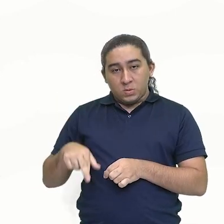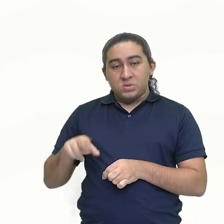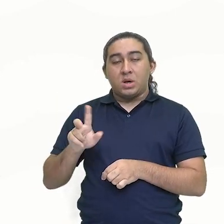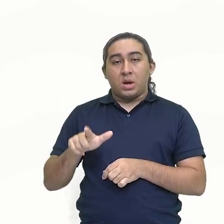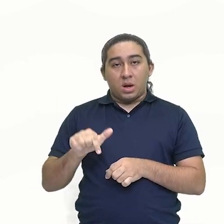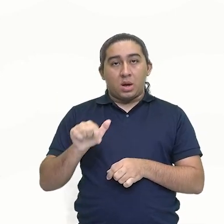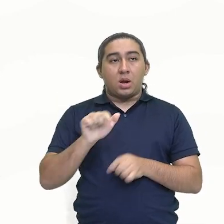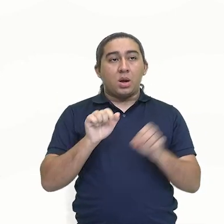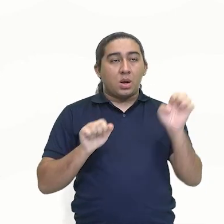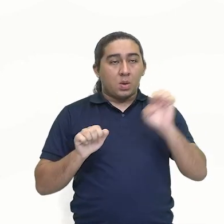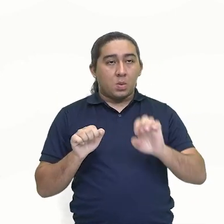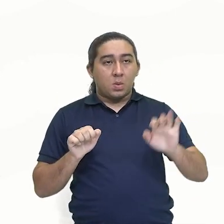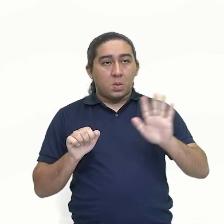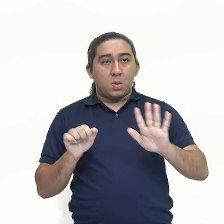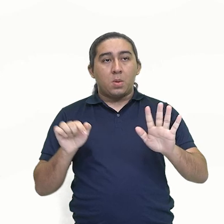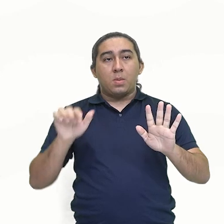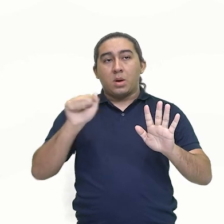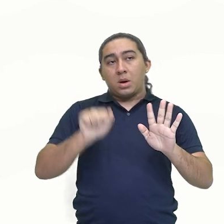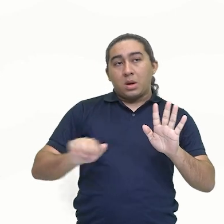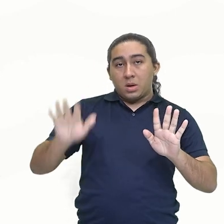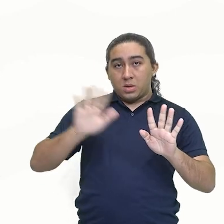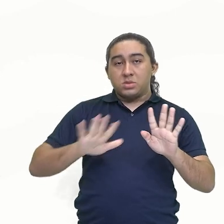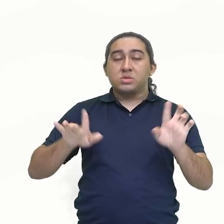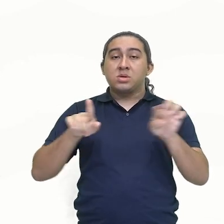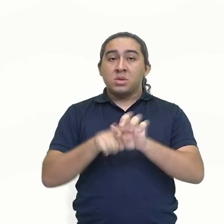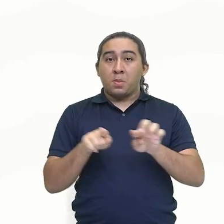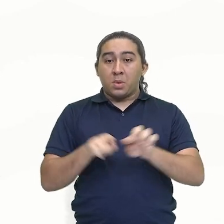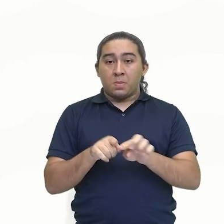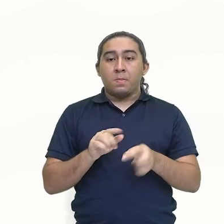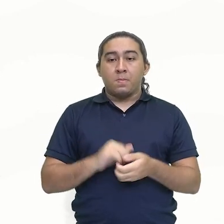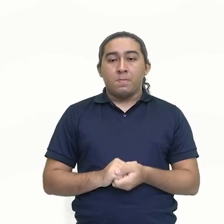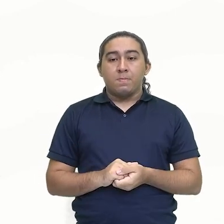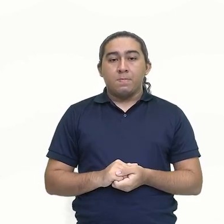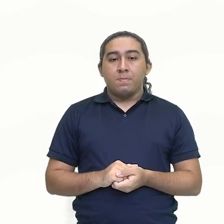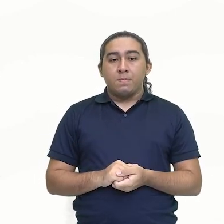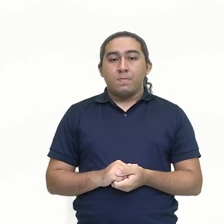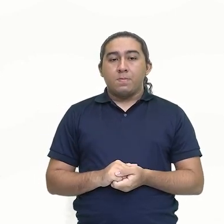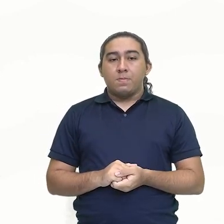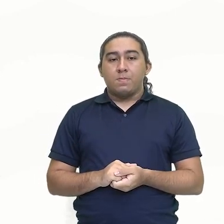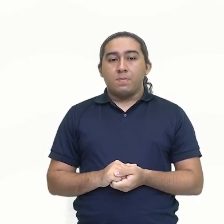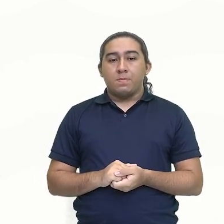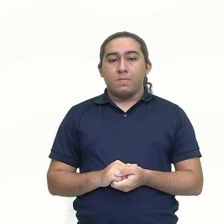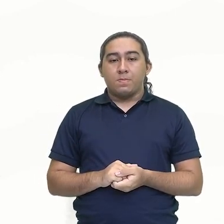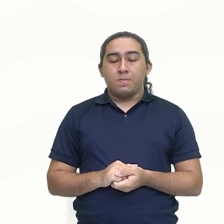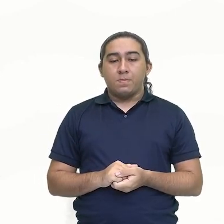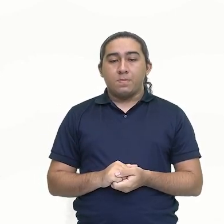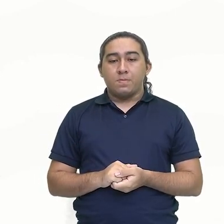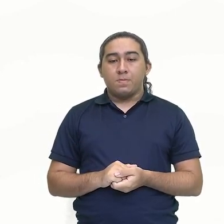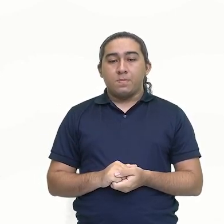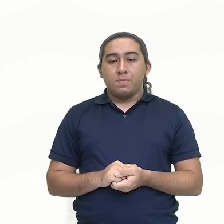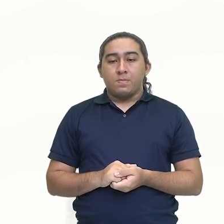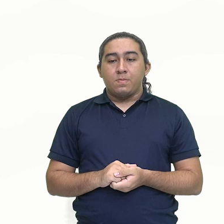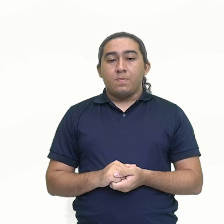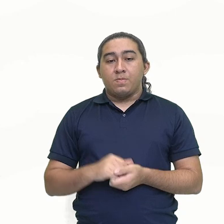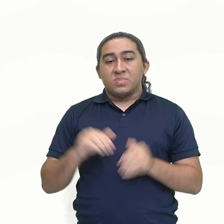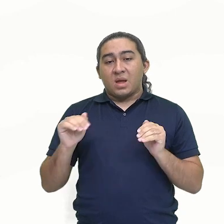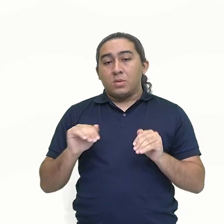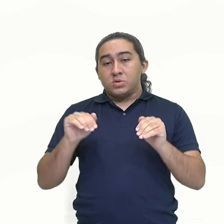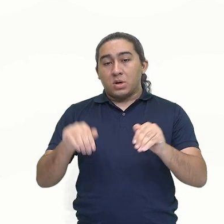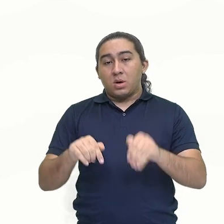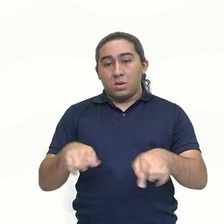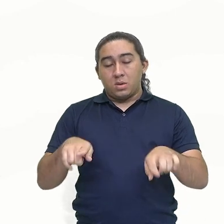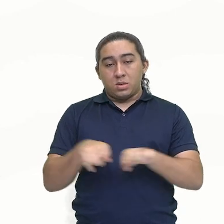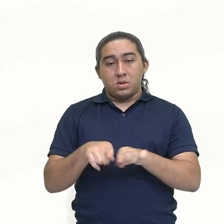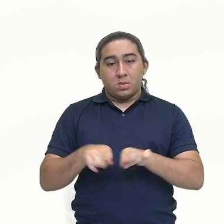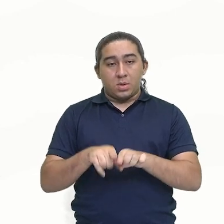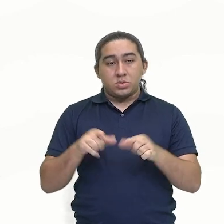da Ásia ao mesmo tempo, né? Tem uma parte europeia, uma parte asiática. Aqui a Austrália, né? O Japão, bem aqui,